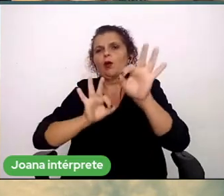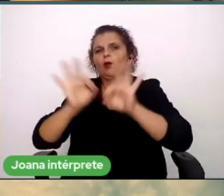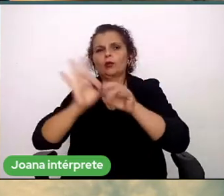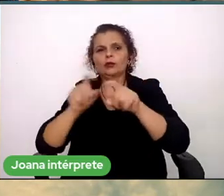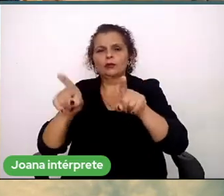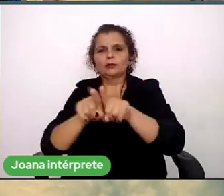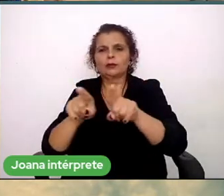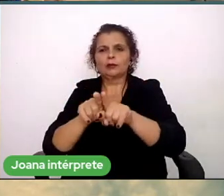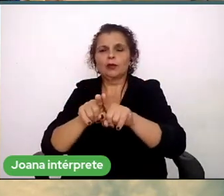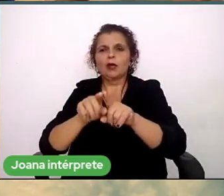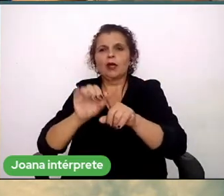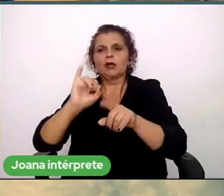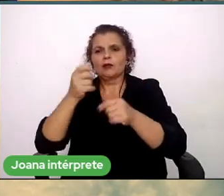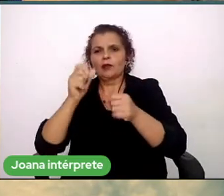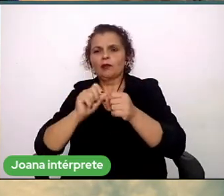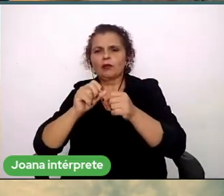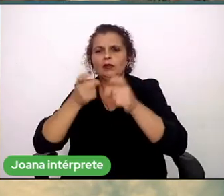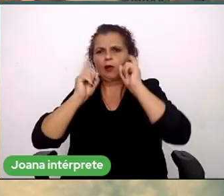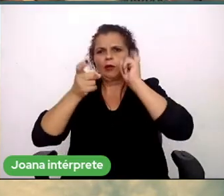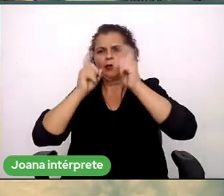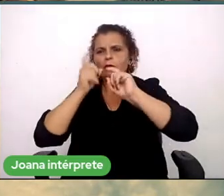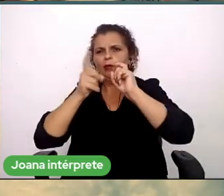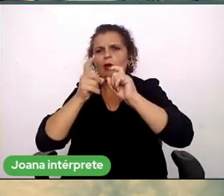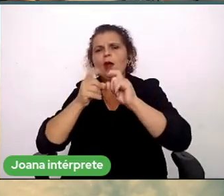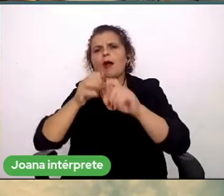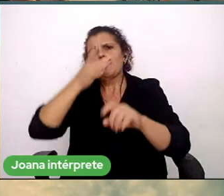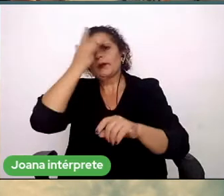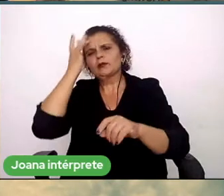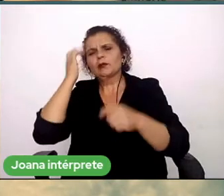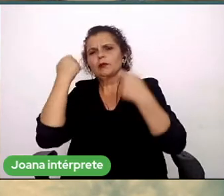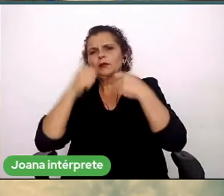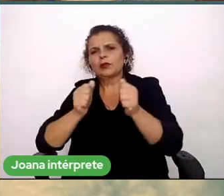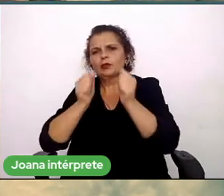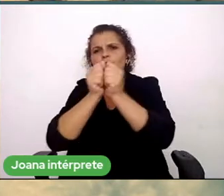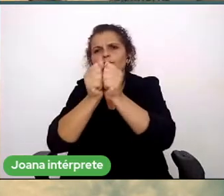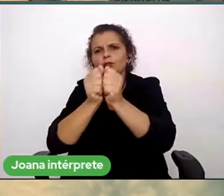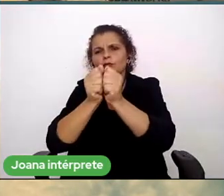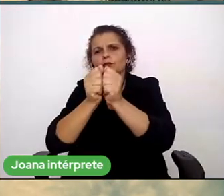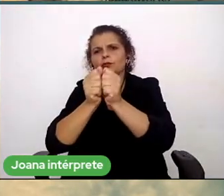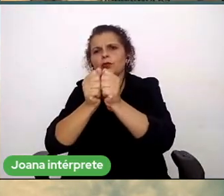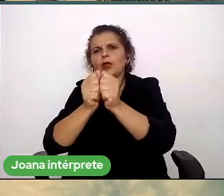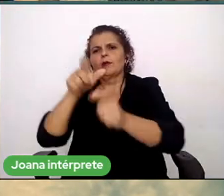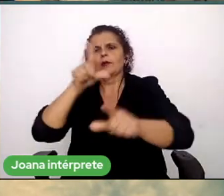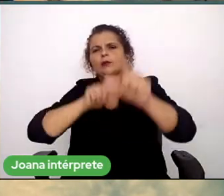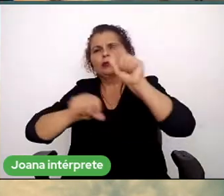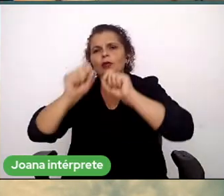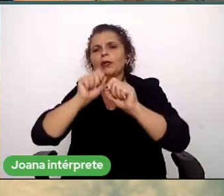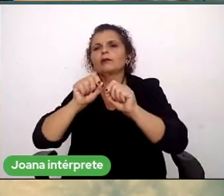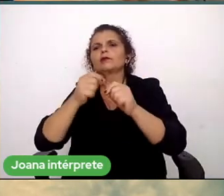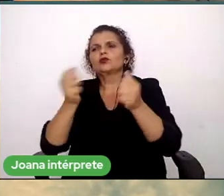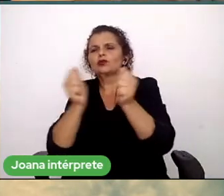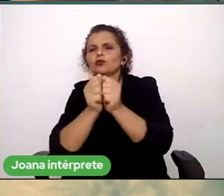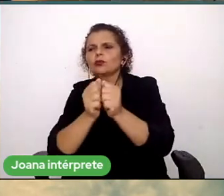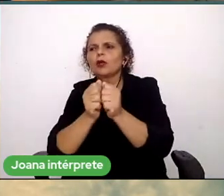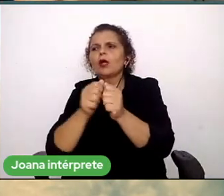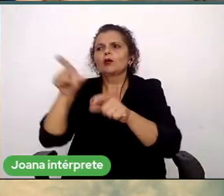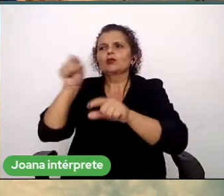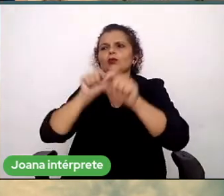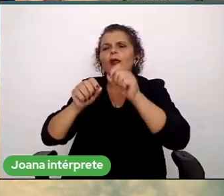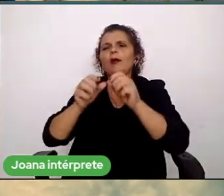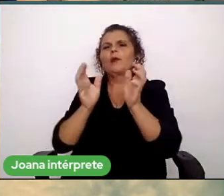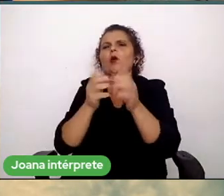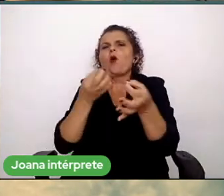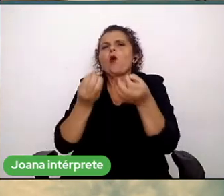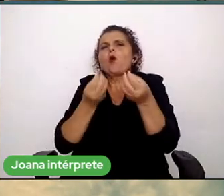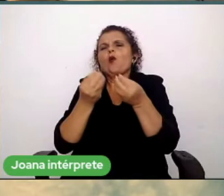para essa celulose então se eu a união Quais são as pessoas que precisam estar nessa reunião para tomar as decisões que são necessários como que eu me